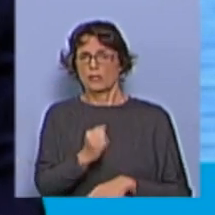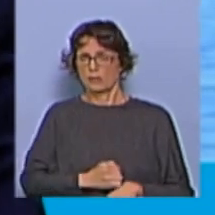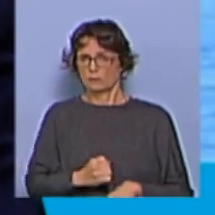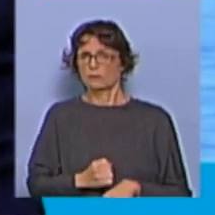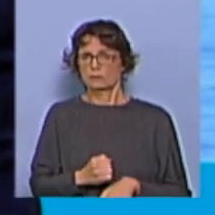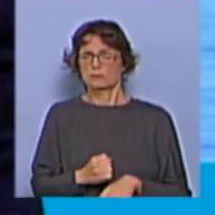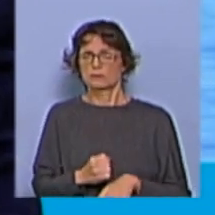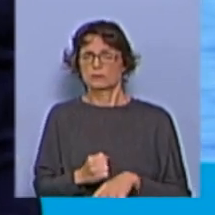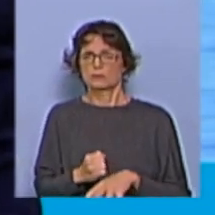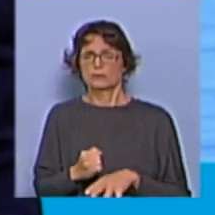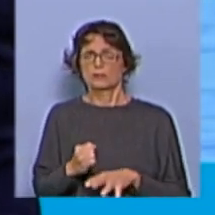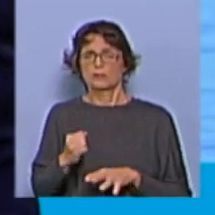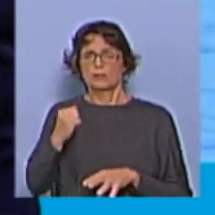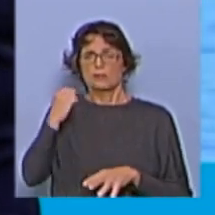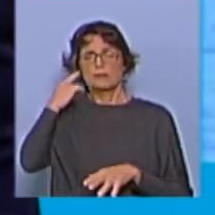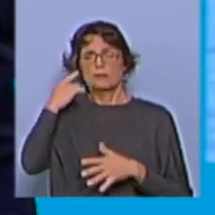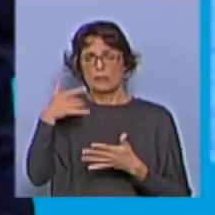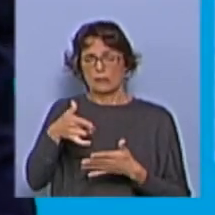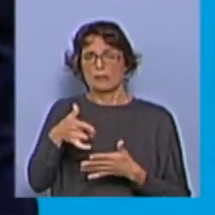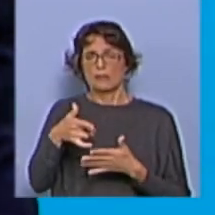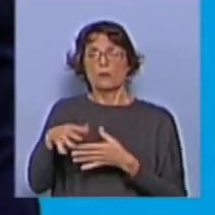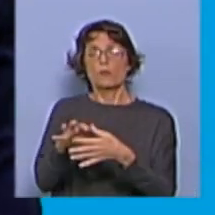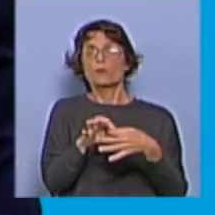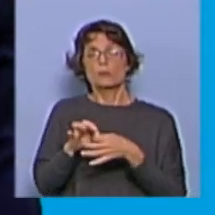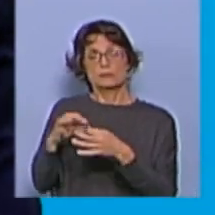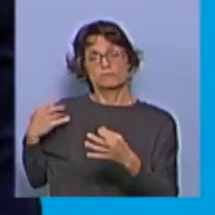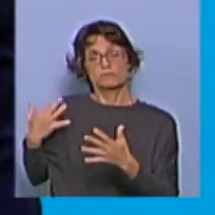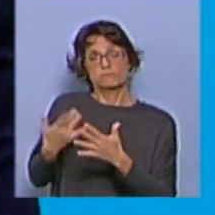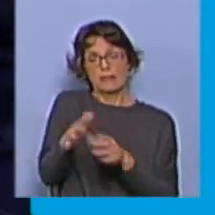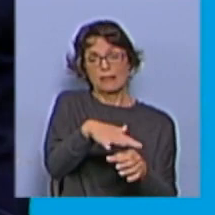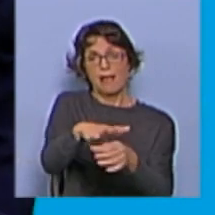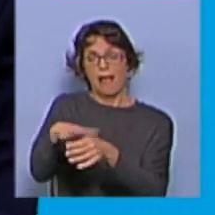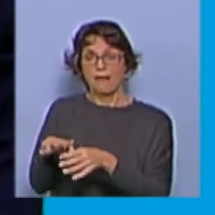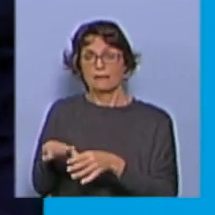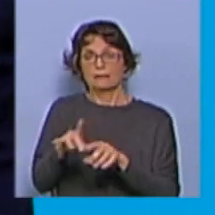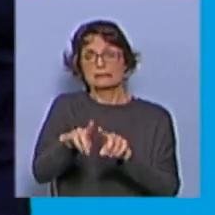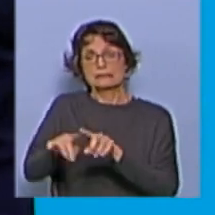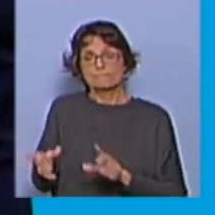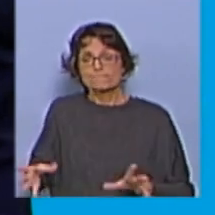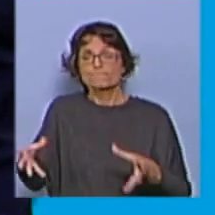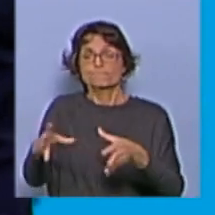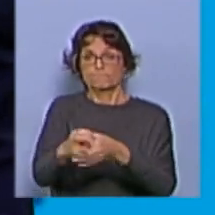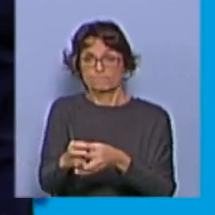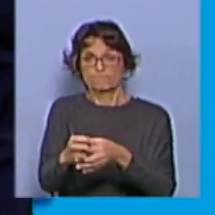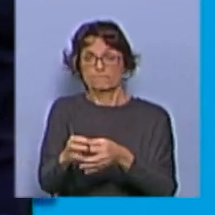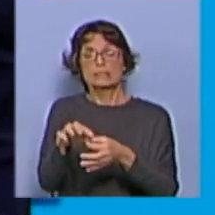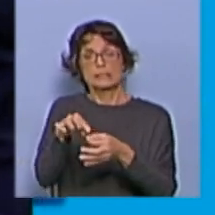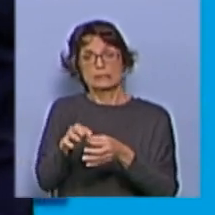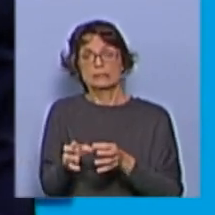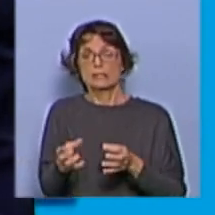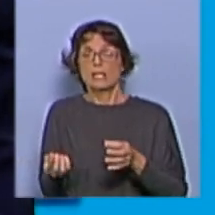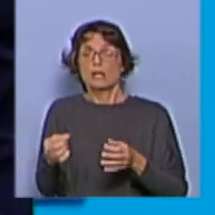já estávamos, de colaboração metodológica entre várias áreas, e são essas pessoas que formam o núcleo deste